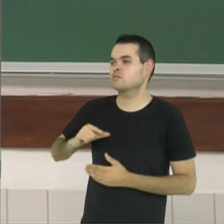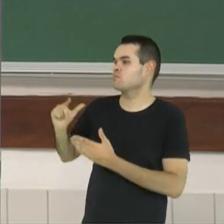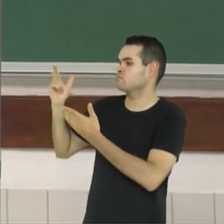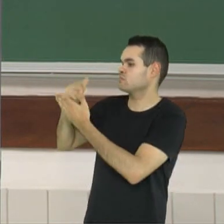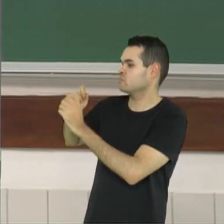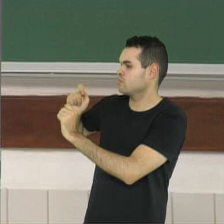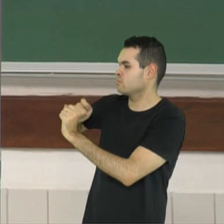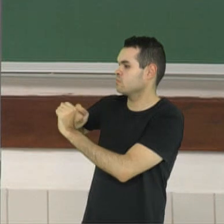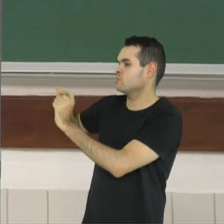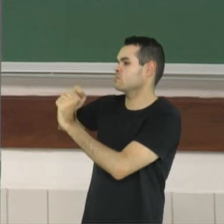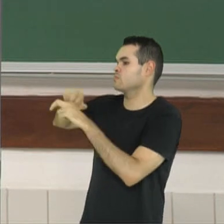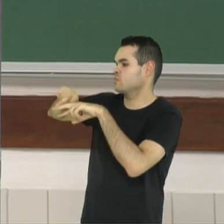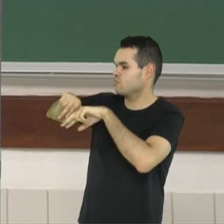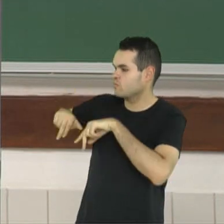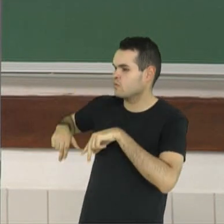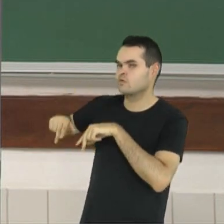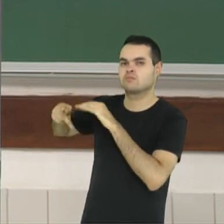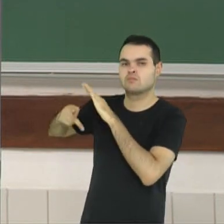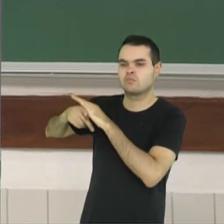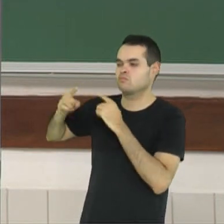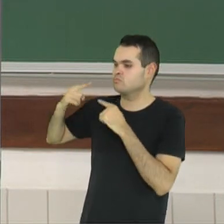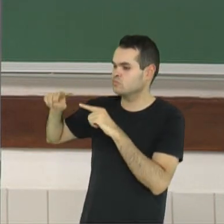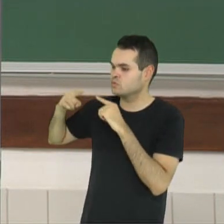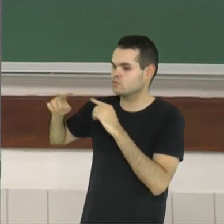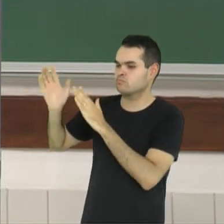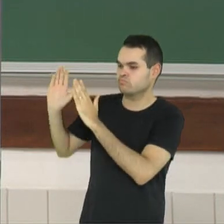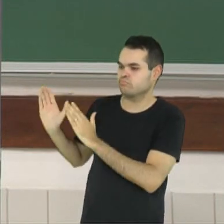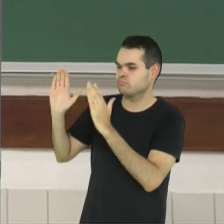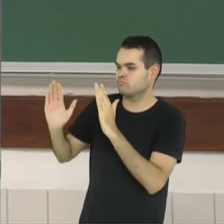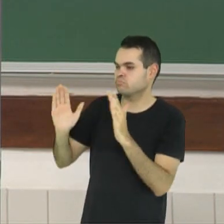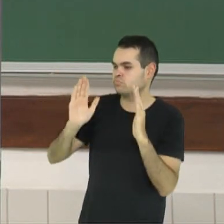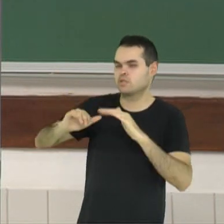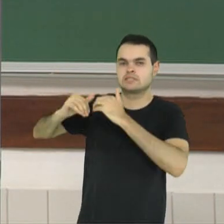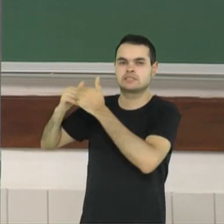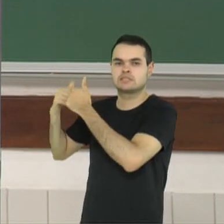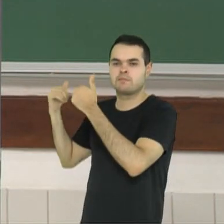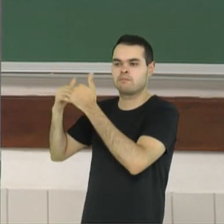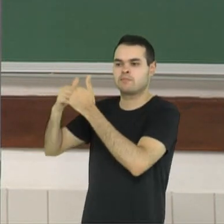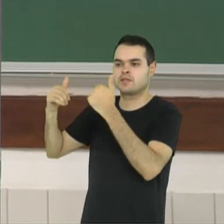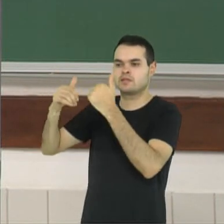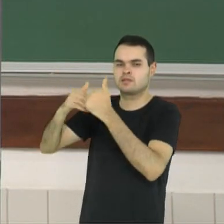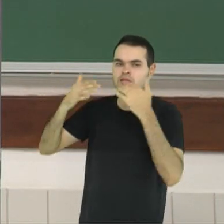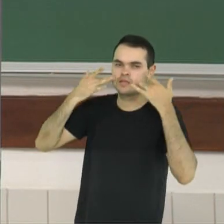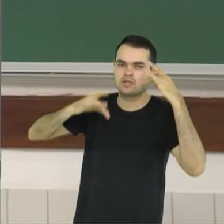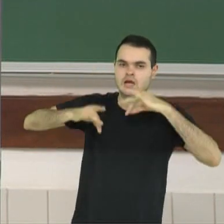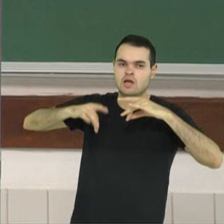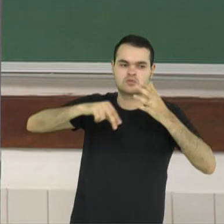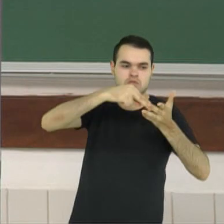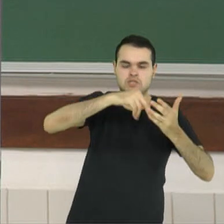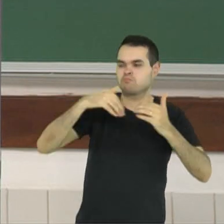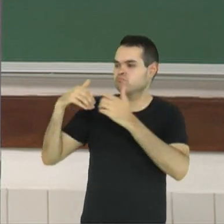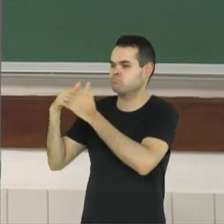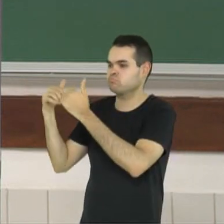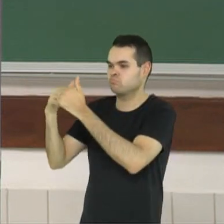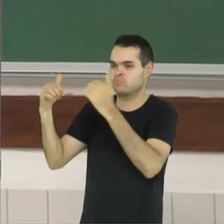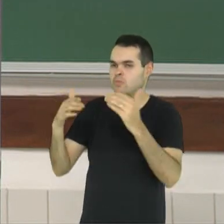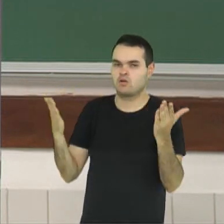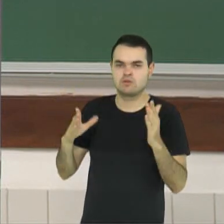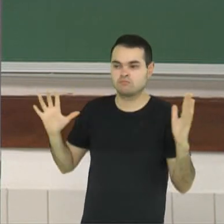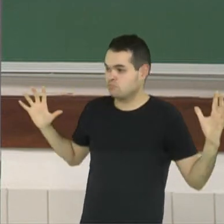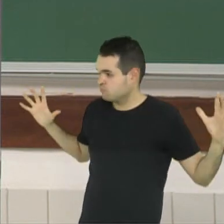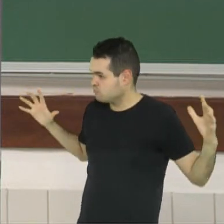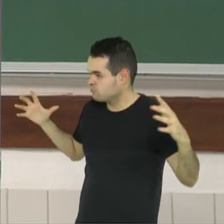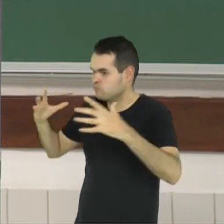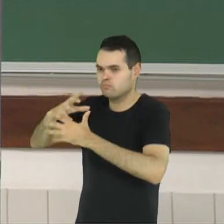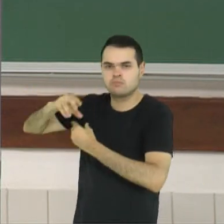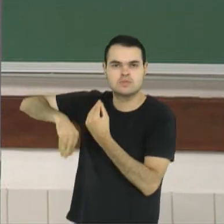plásticas, eu tinha uma arte musical, uma arte plástica e uma arte teatral, vamos colocar, e dança. Agora não, agora eu posso misturar os